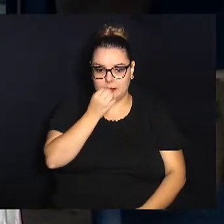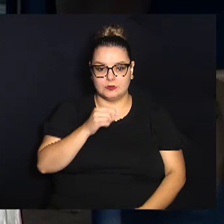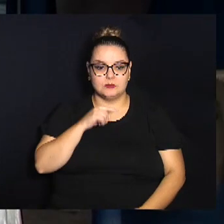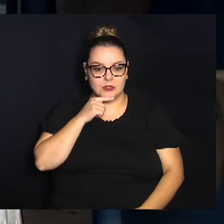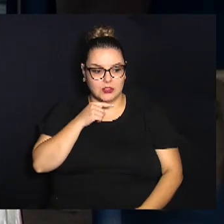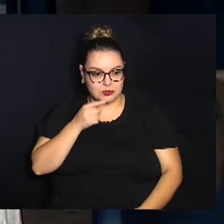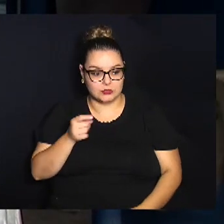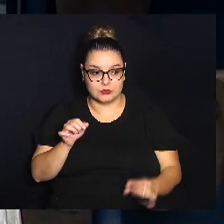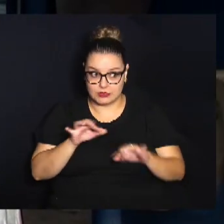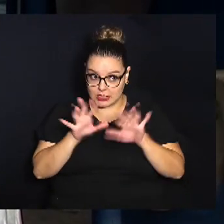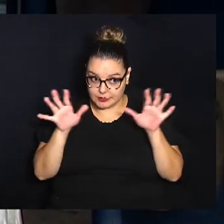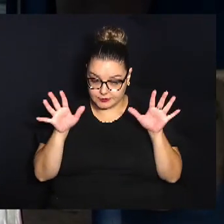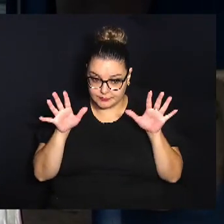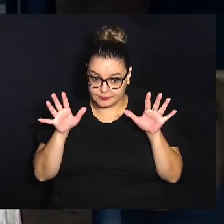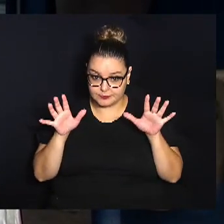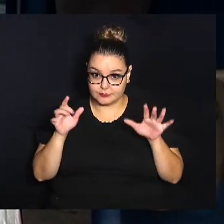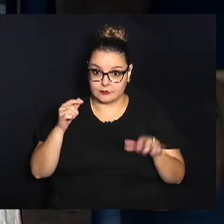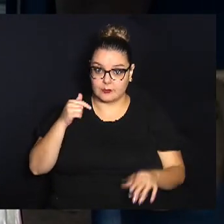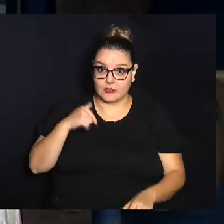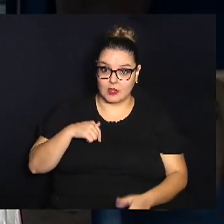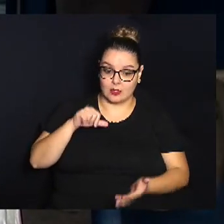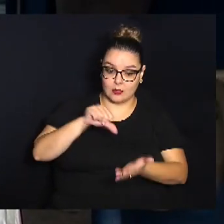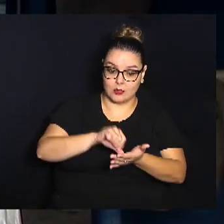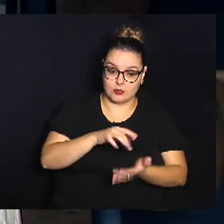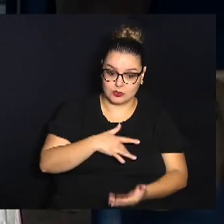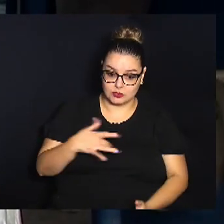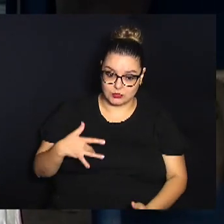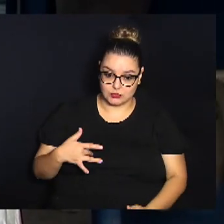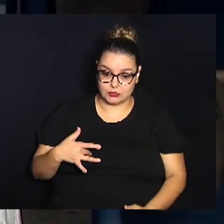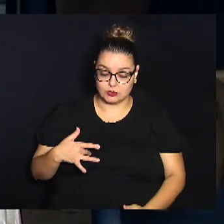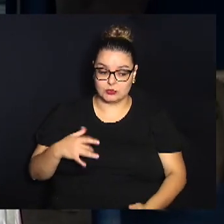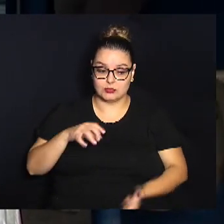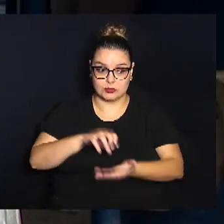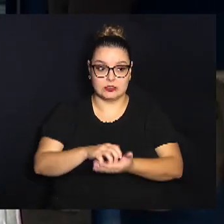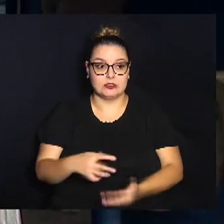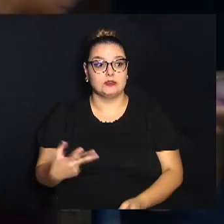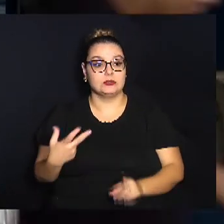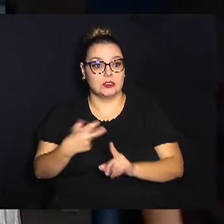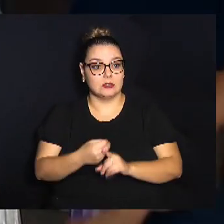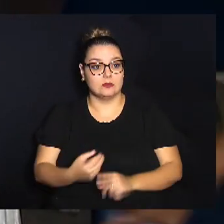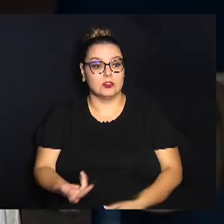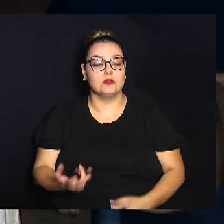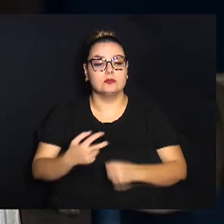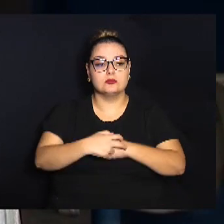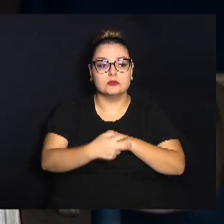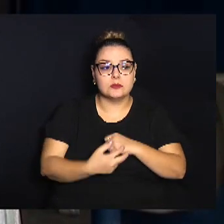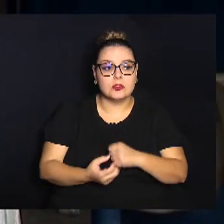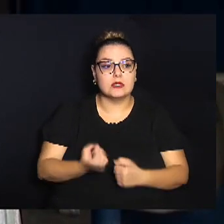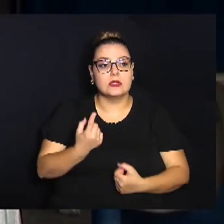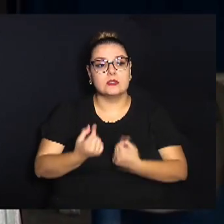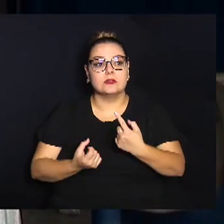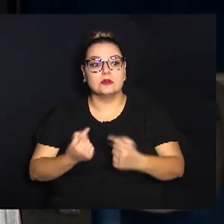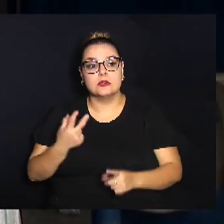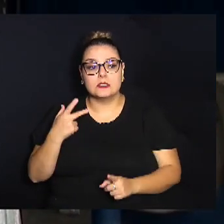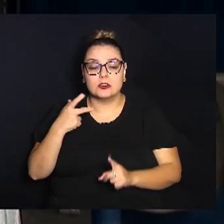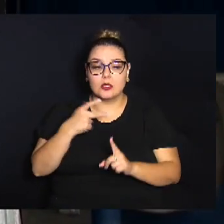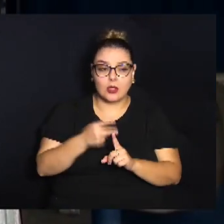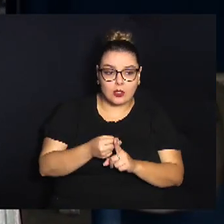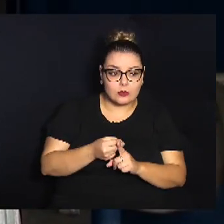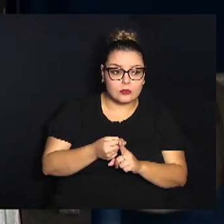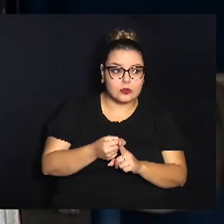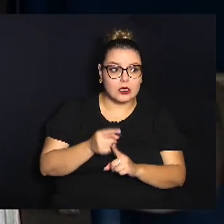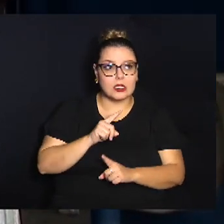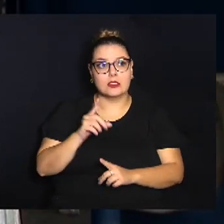fica no ar. Eu venho ao posto, ao centro de saúde, tomo a vacina da dengue, mas eu tenho algumas vacinas aqui que não